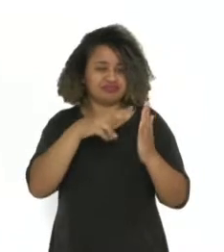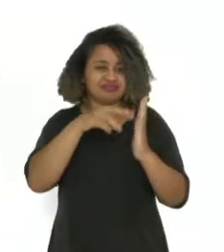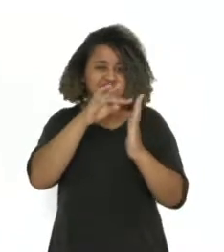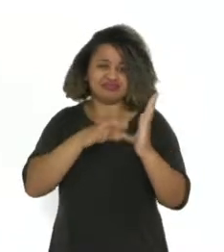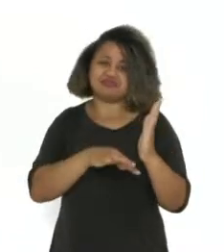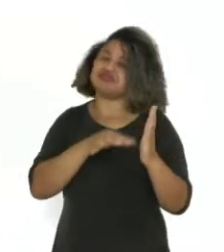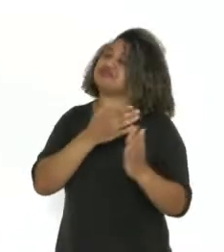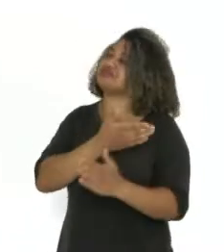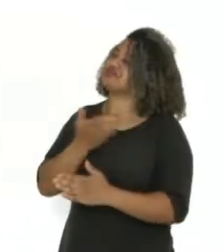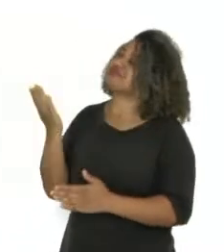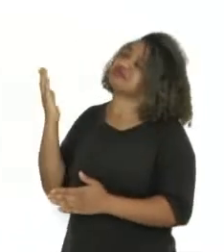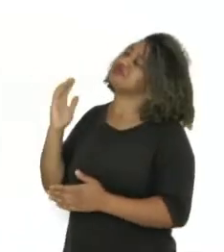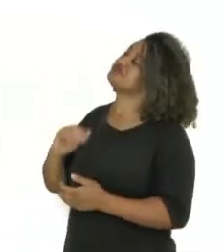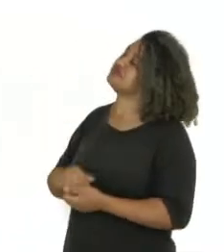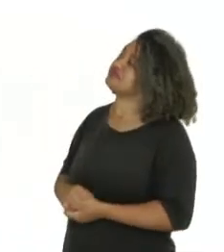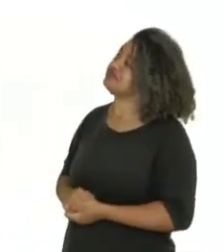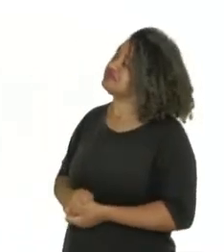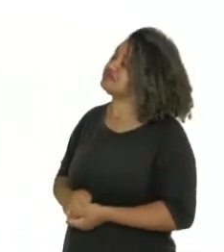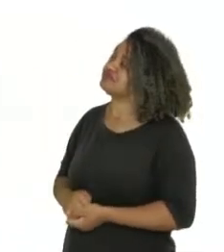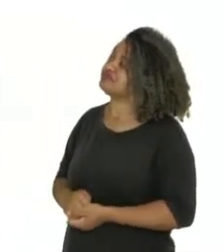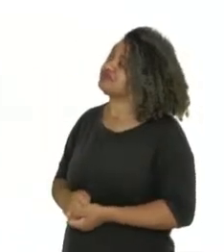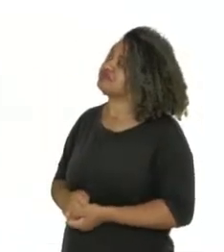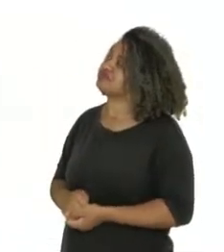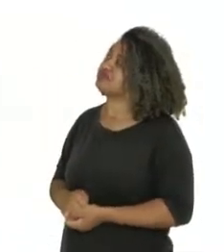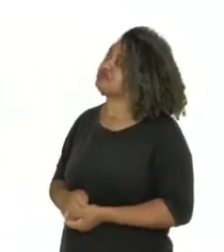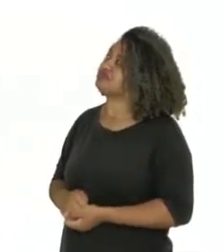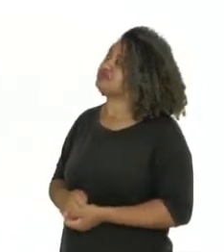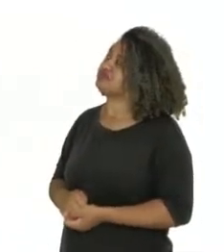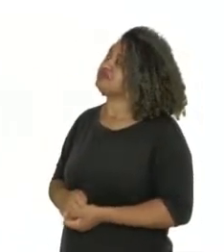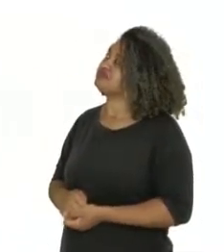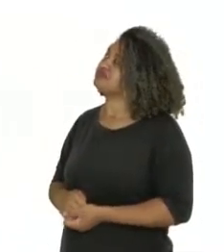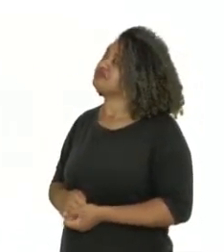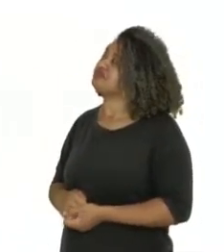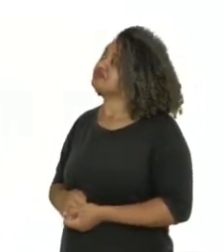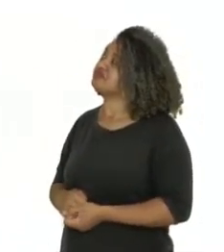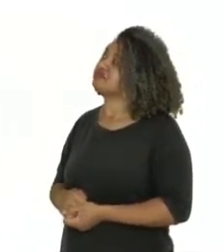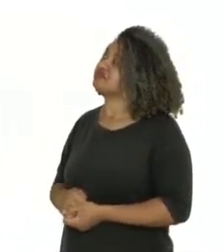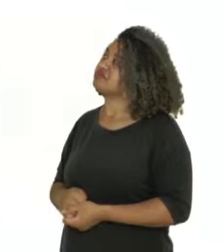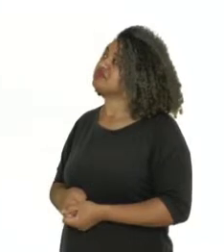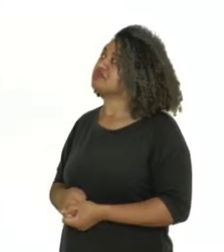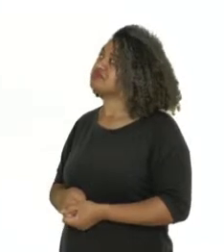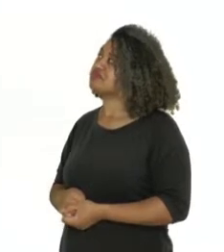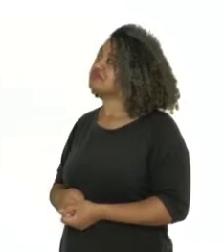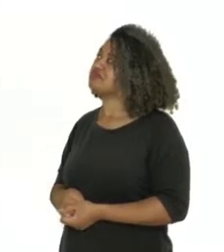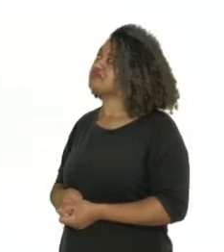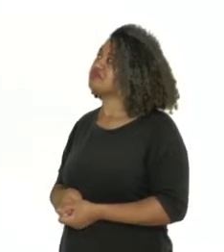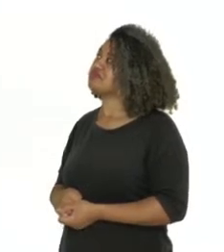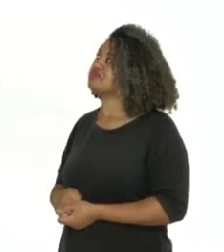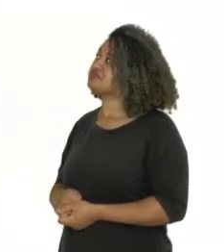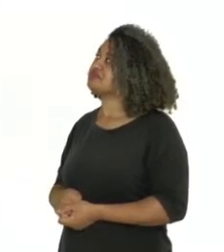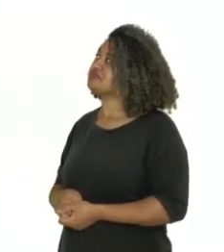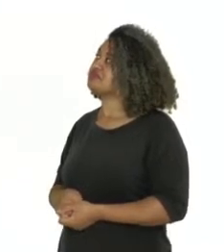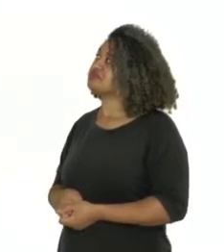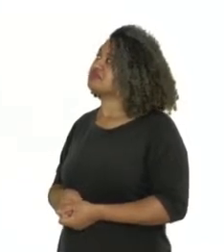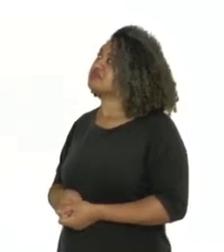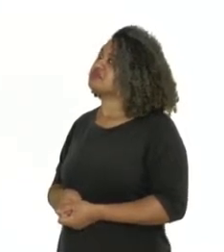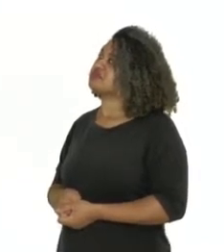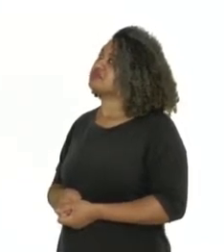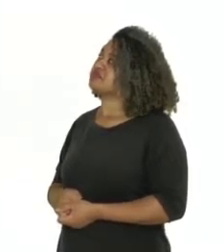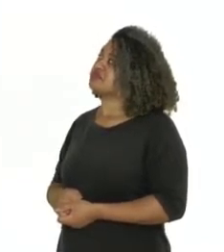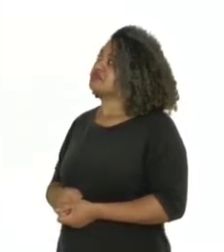um dos habitantes deste país sudamericano. La gastronomia peruana, que põe à disposição